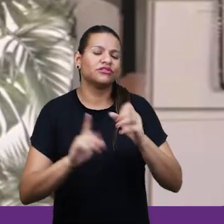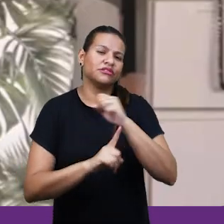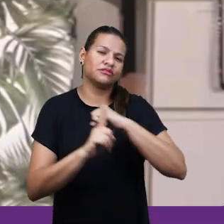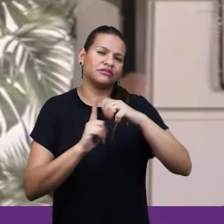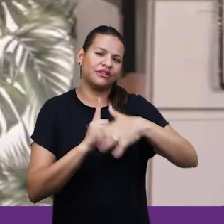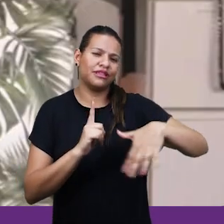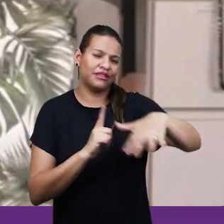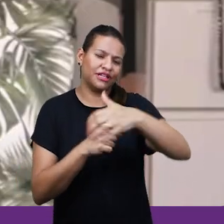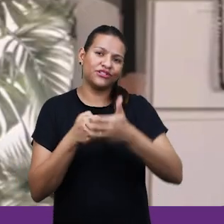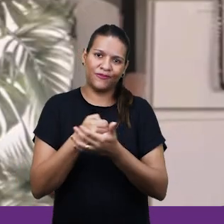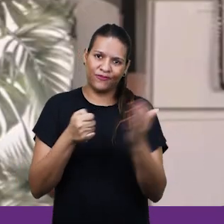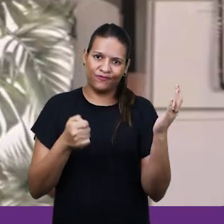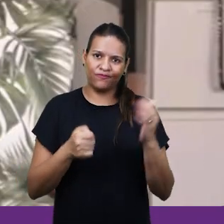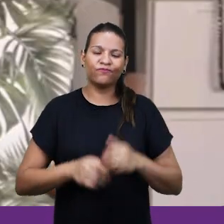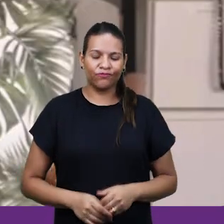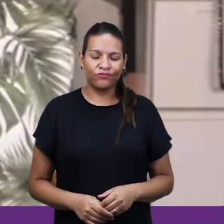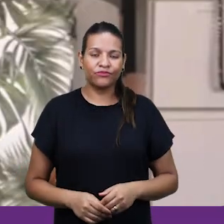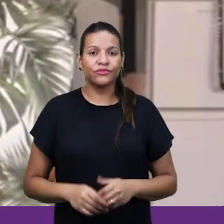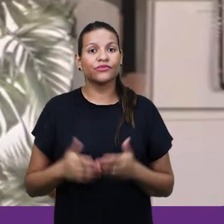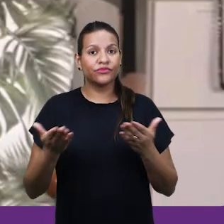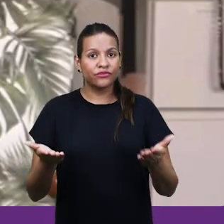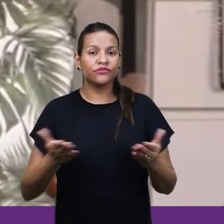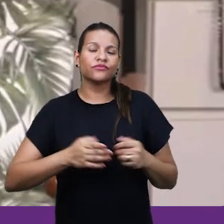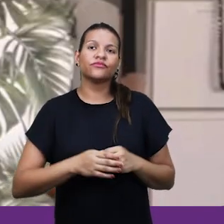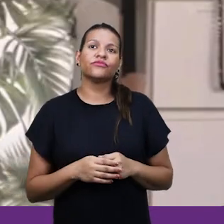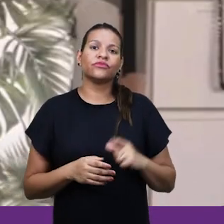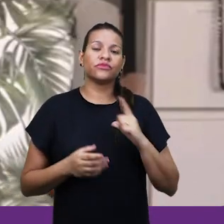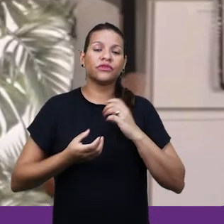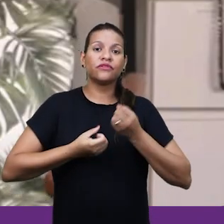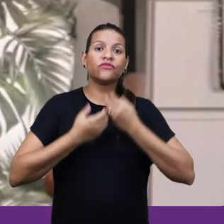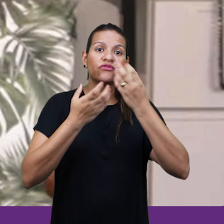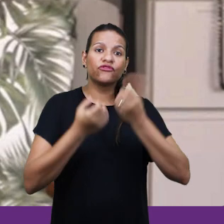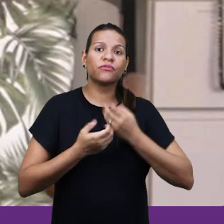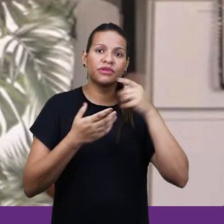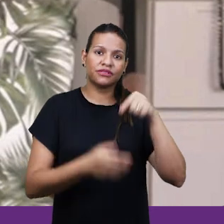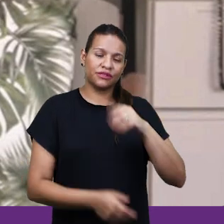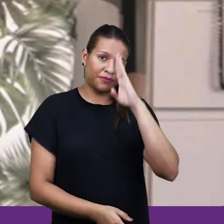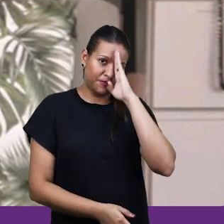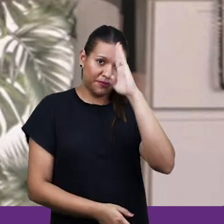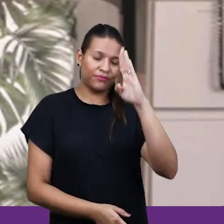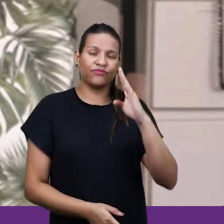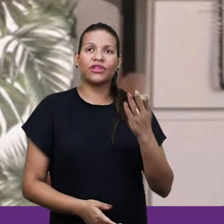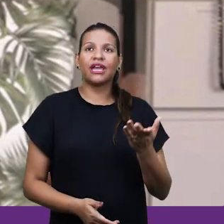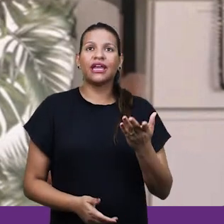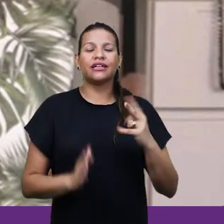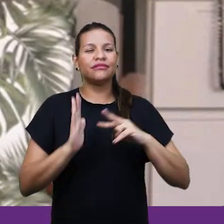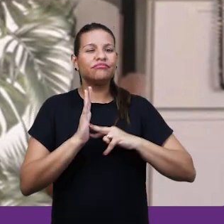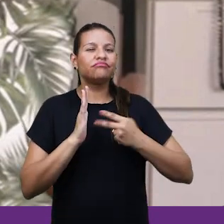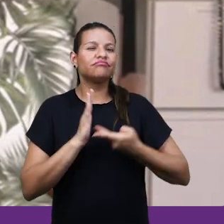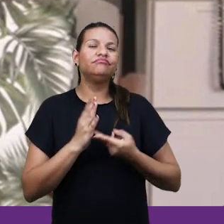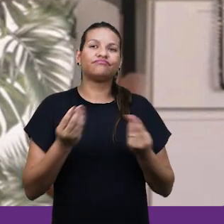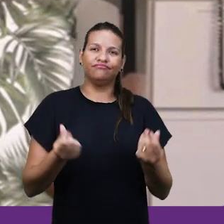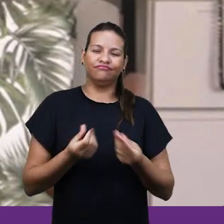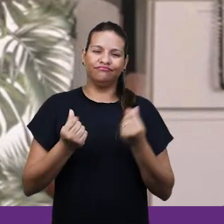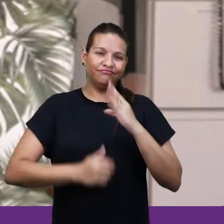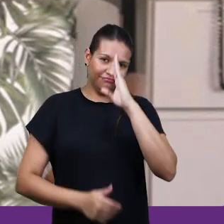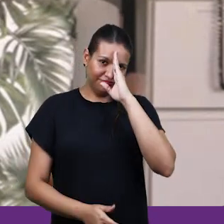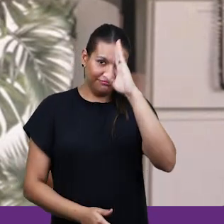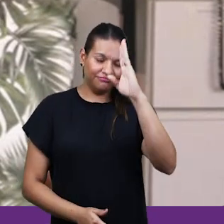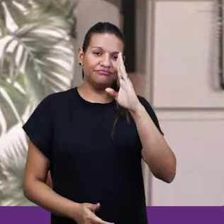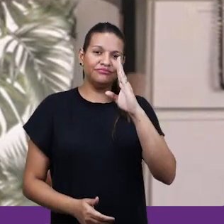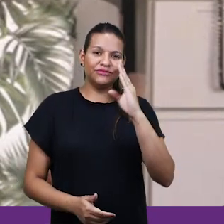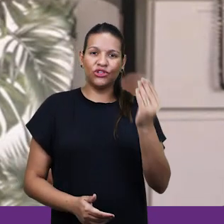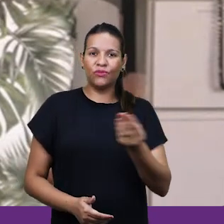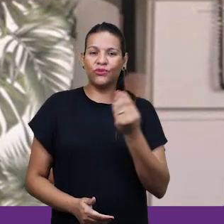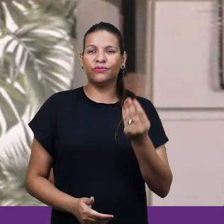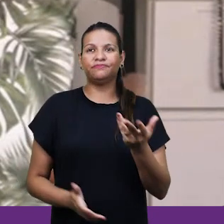circuladas numa sociedade democrática. Então, a informação ela é, sobretudo, um combustível, um ingrediente crucial,